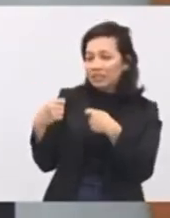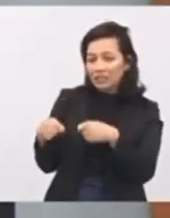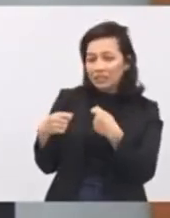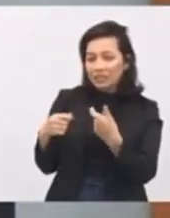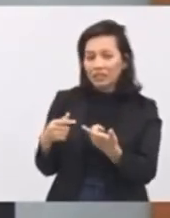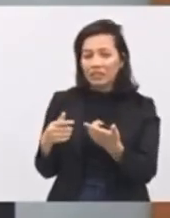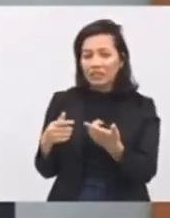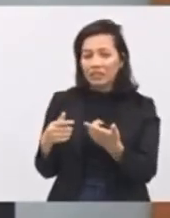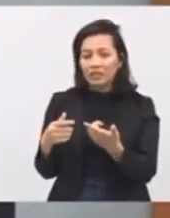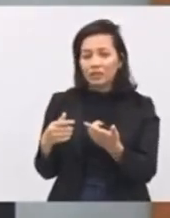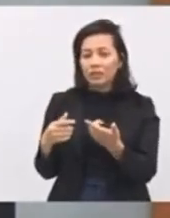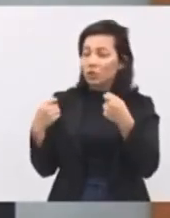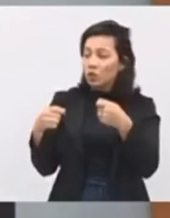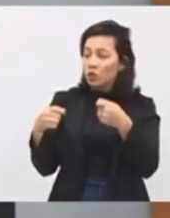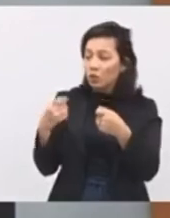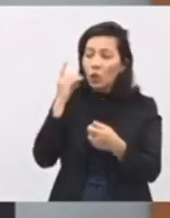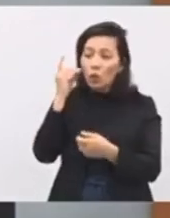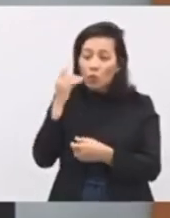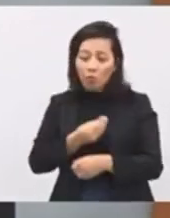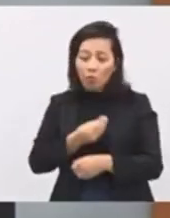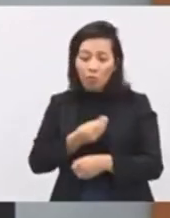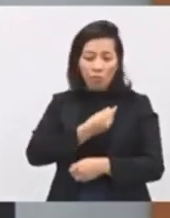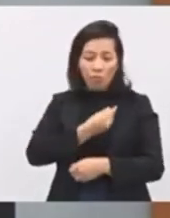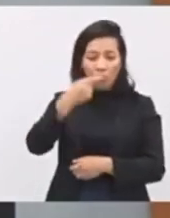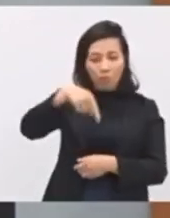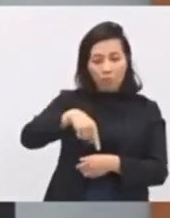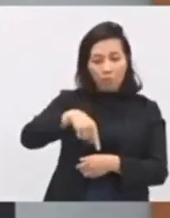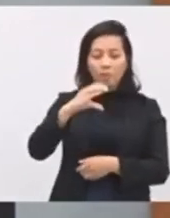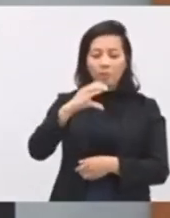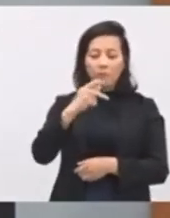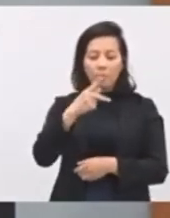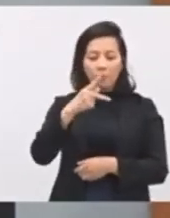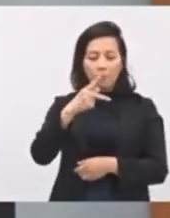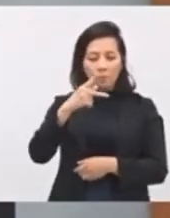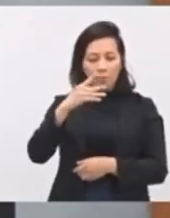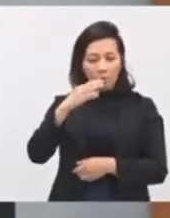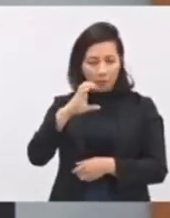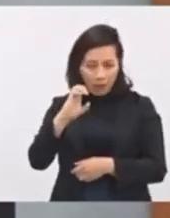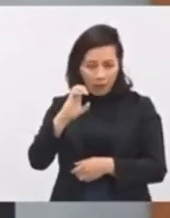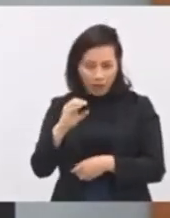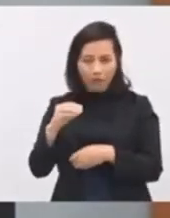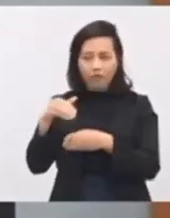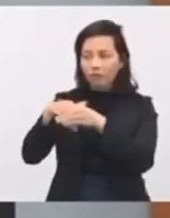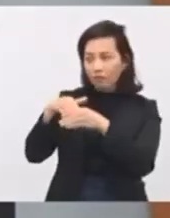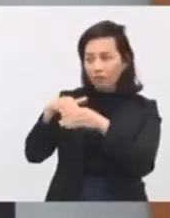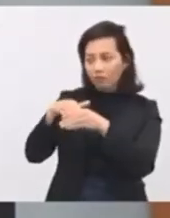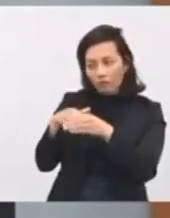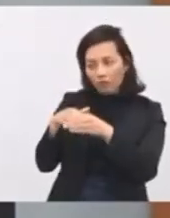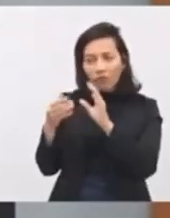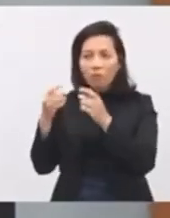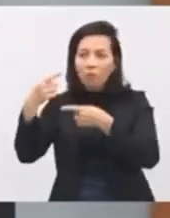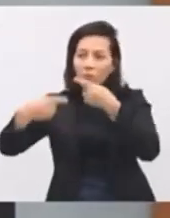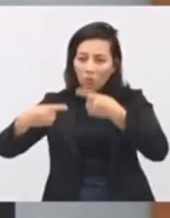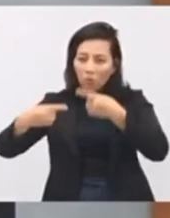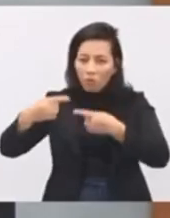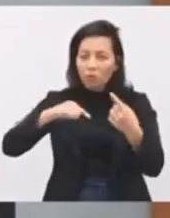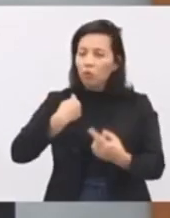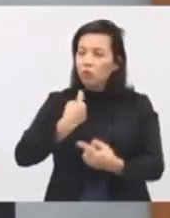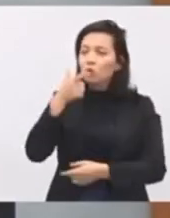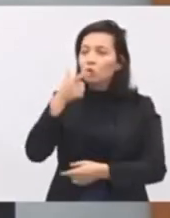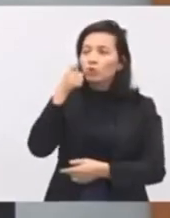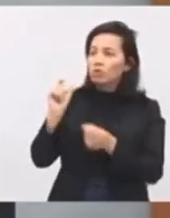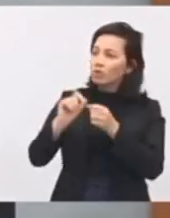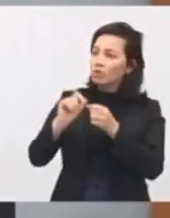margem segura para que a PEC possa ser pautada. E eu espero que a gente dê conta de fazer isso